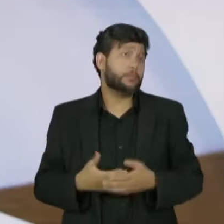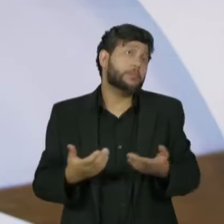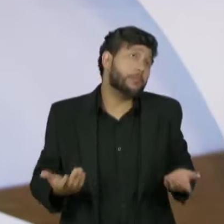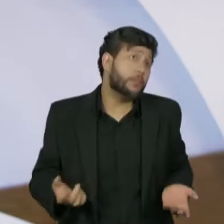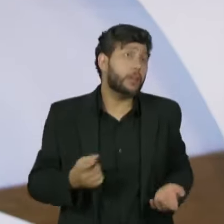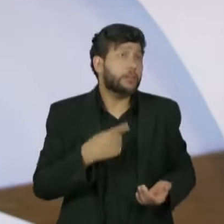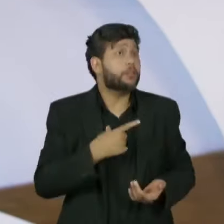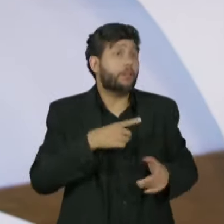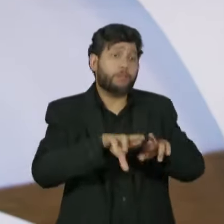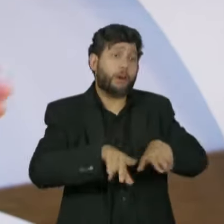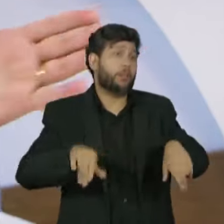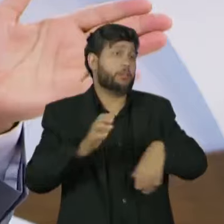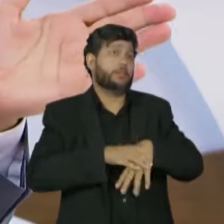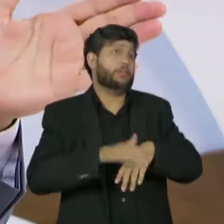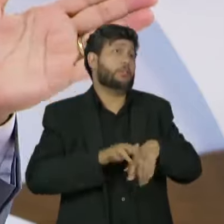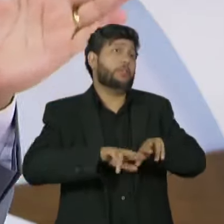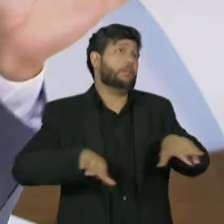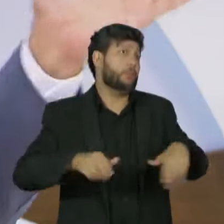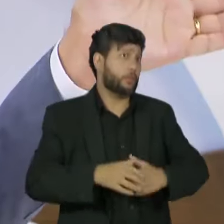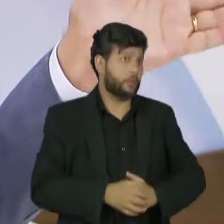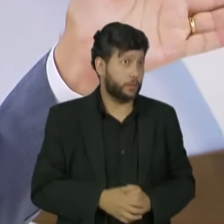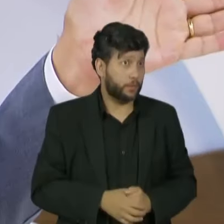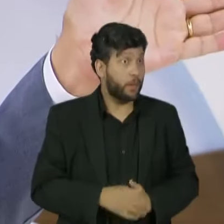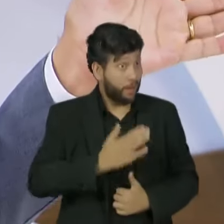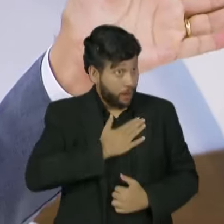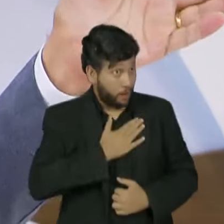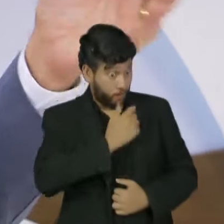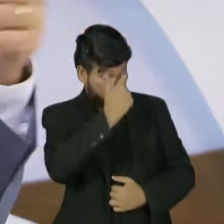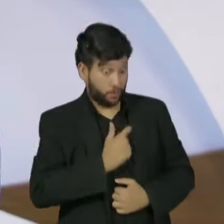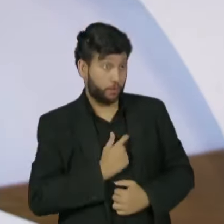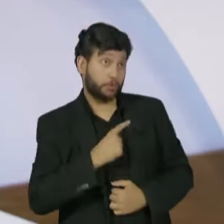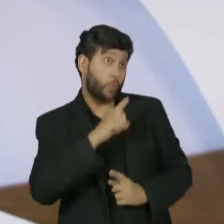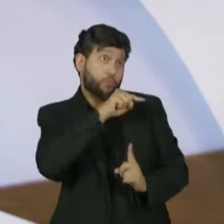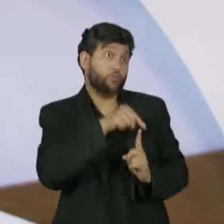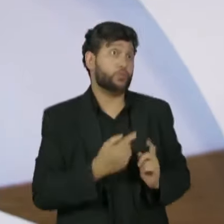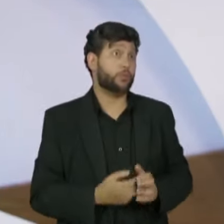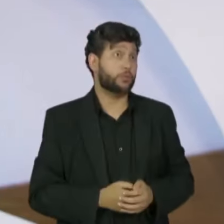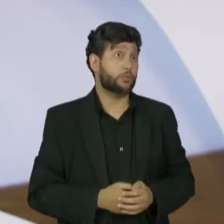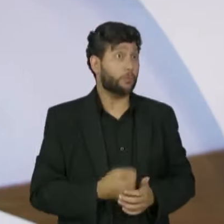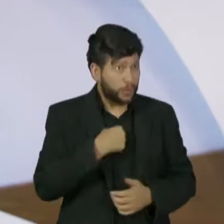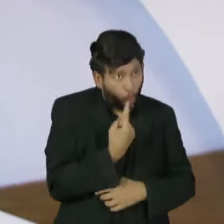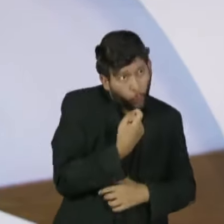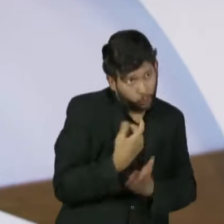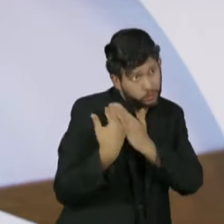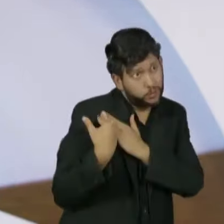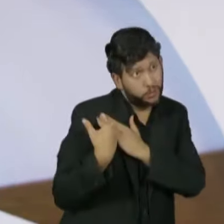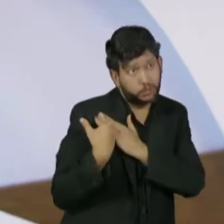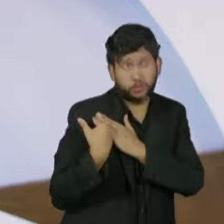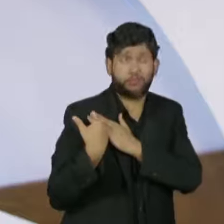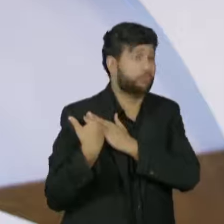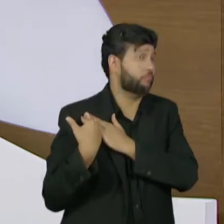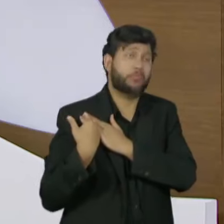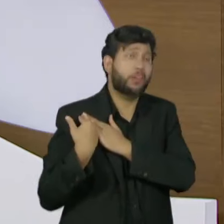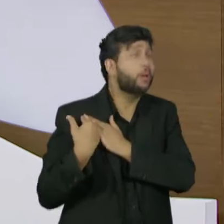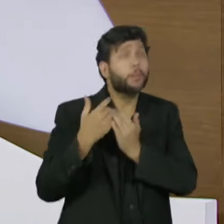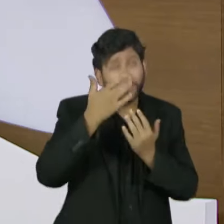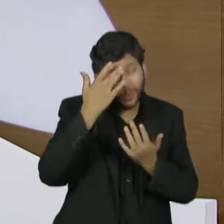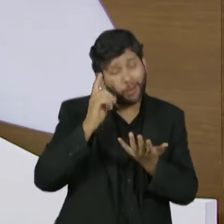para fazer. Eu tenho um objetivo. Não depende só de mim cumprir esse